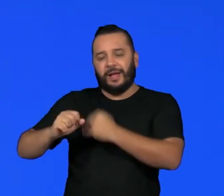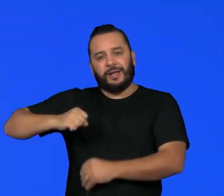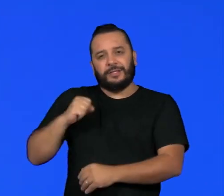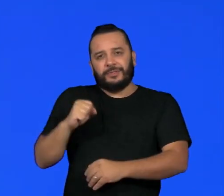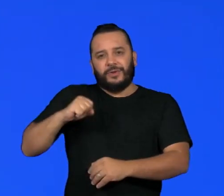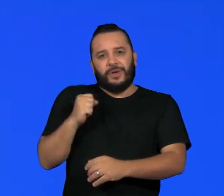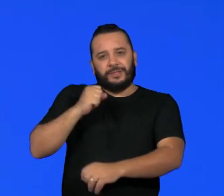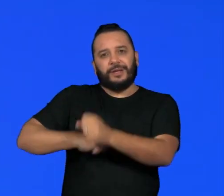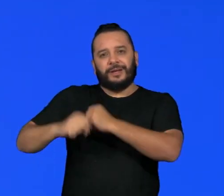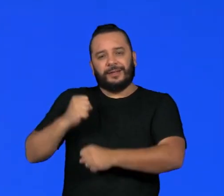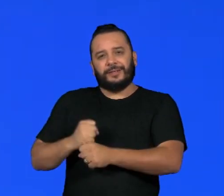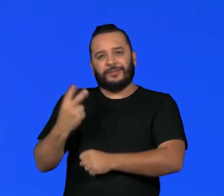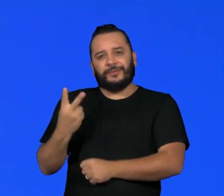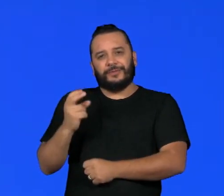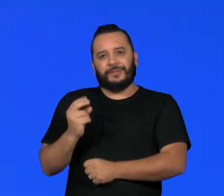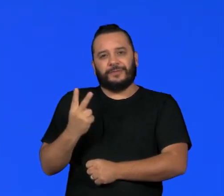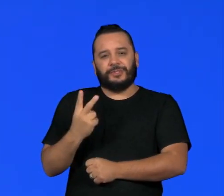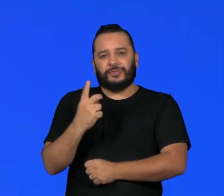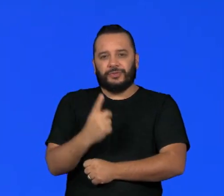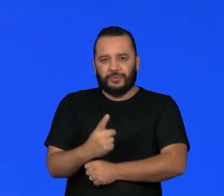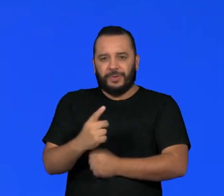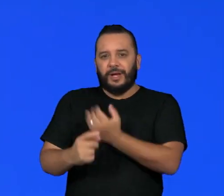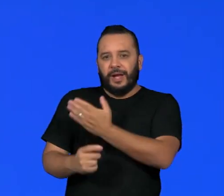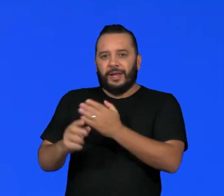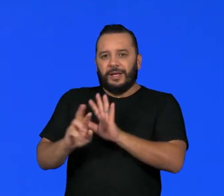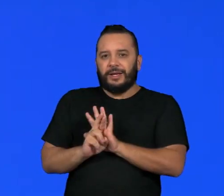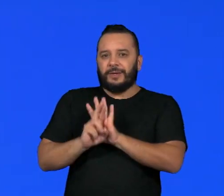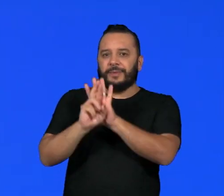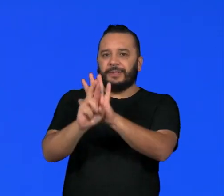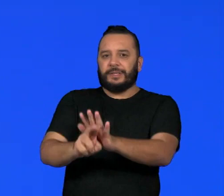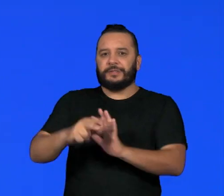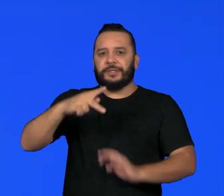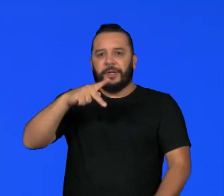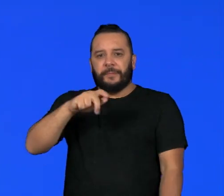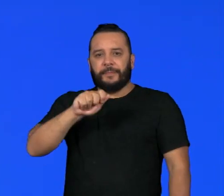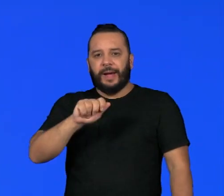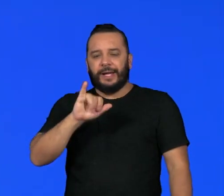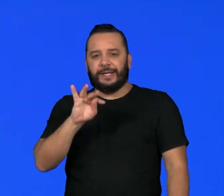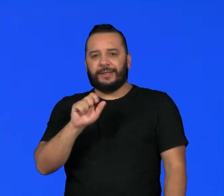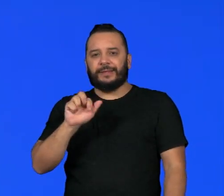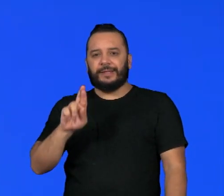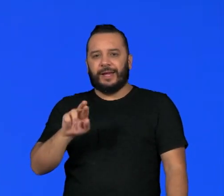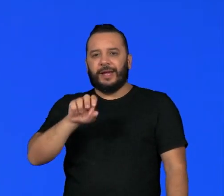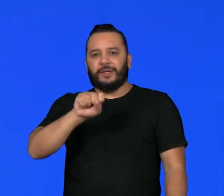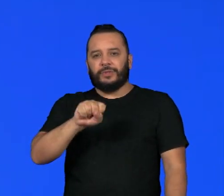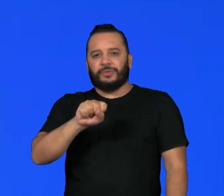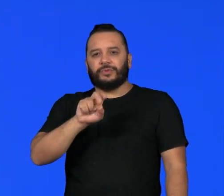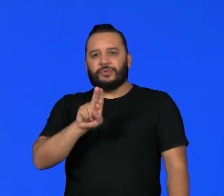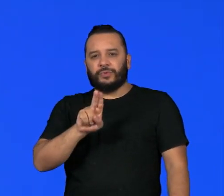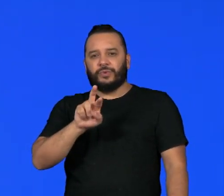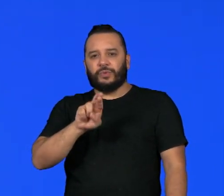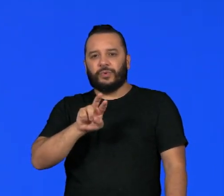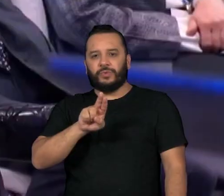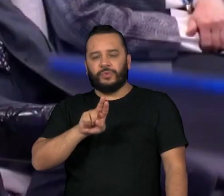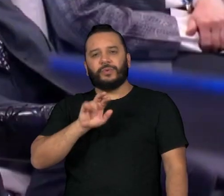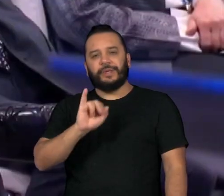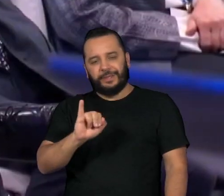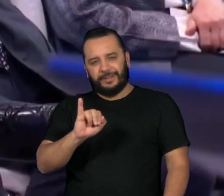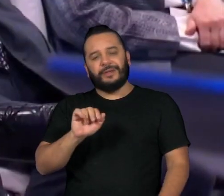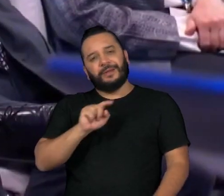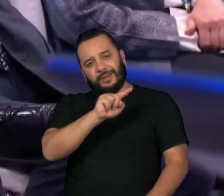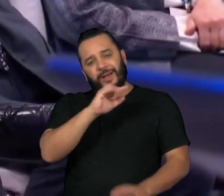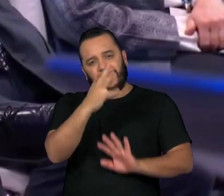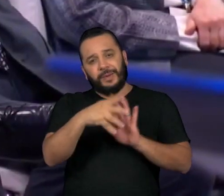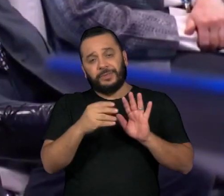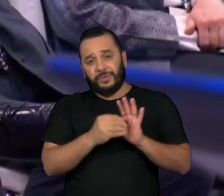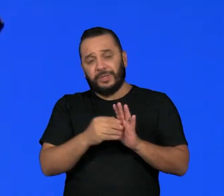representante do povo Paiter Surui, de Rondônia, na Amazônia, preparou um discurso contundente que continua